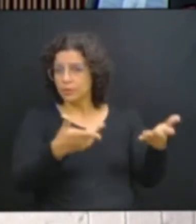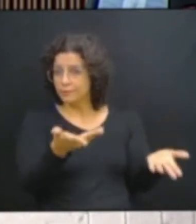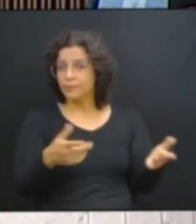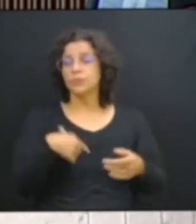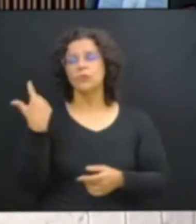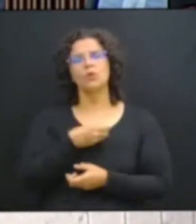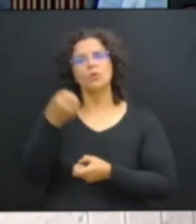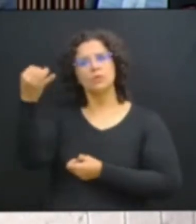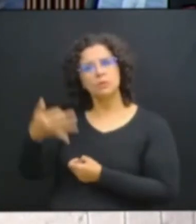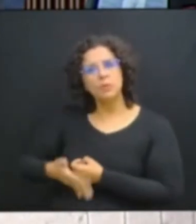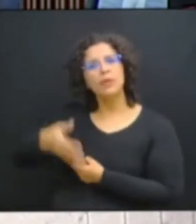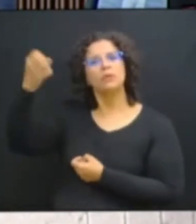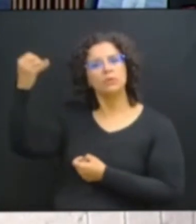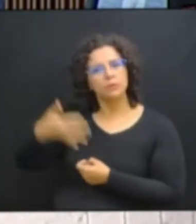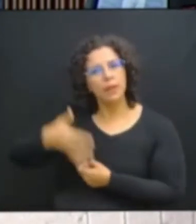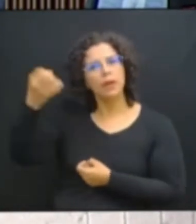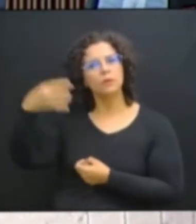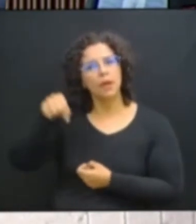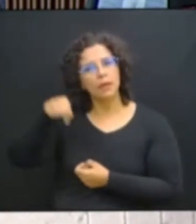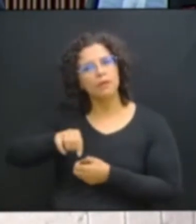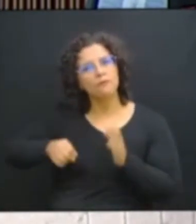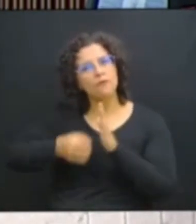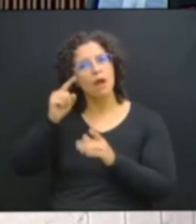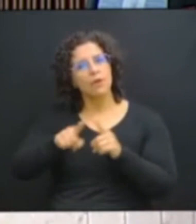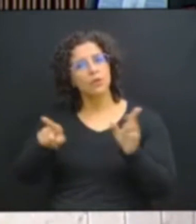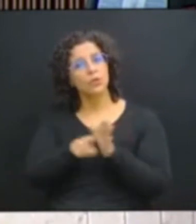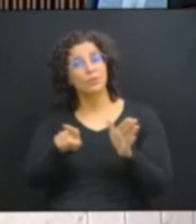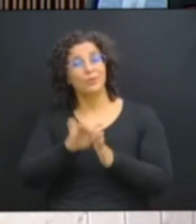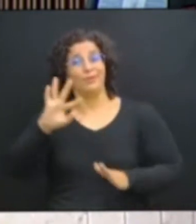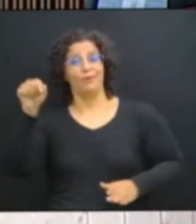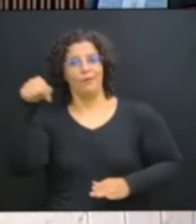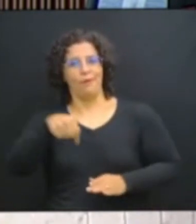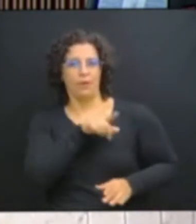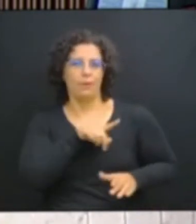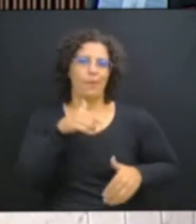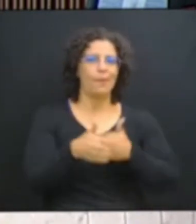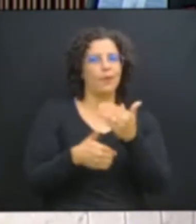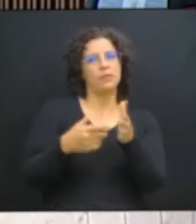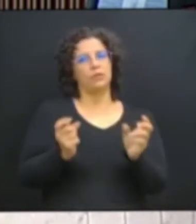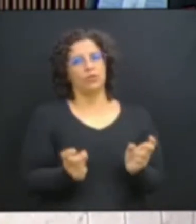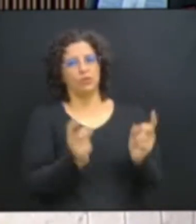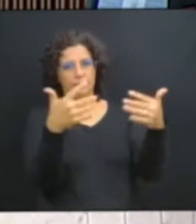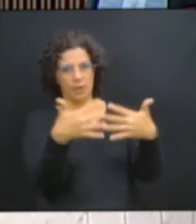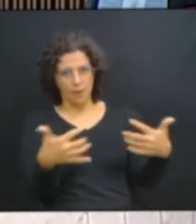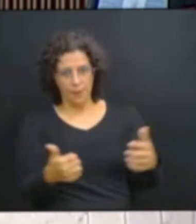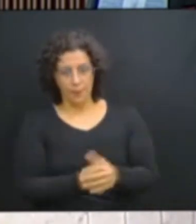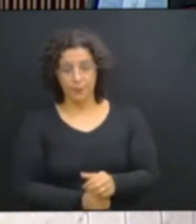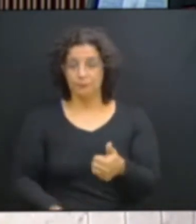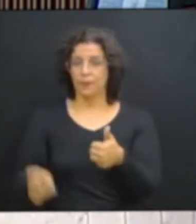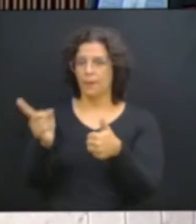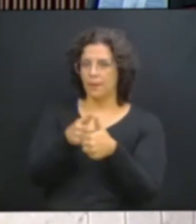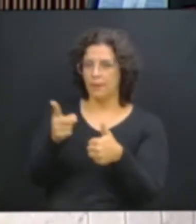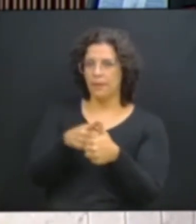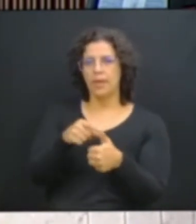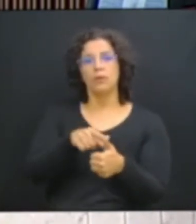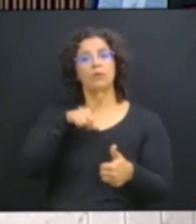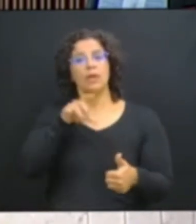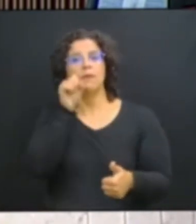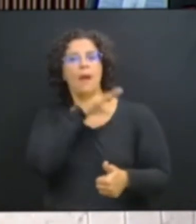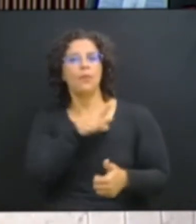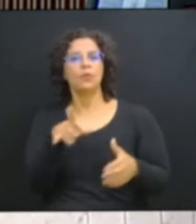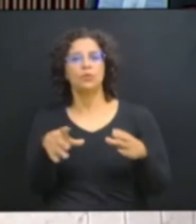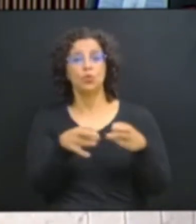das aberrações, atrocidades acometidas nesse processo. Primeiro, o abuso do